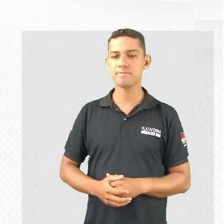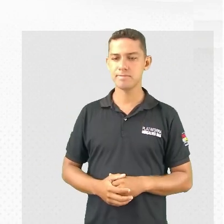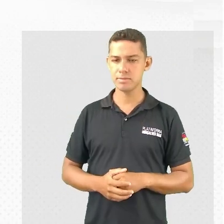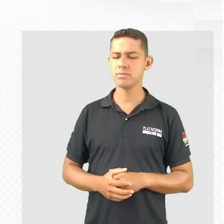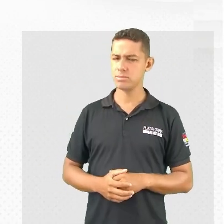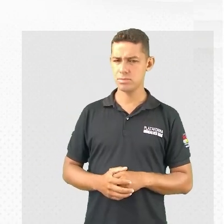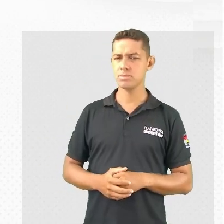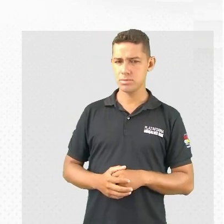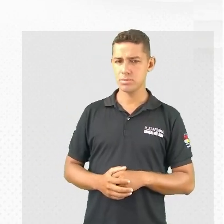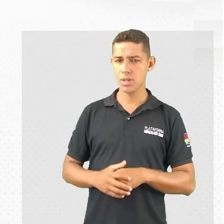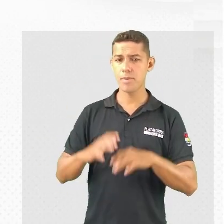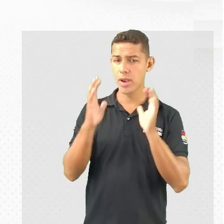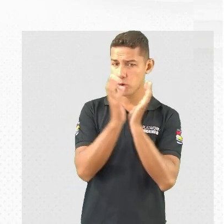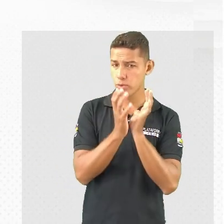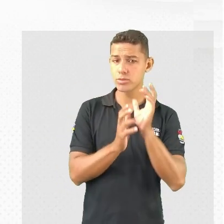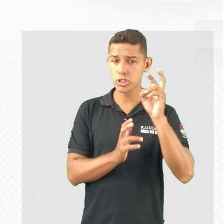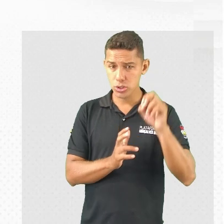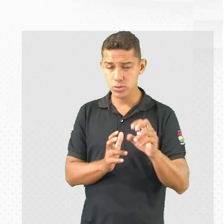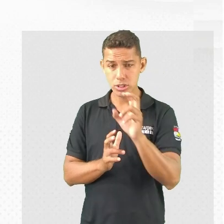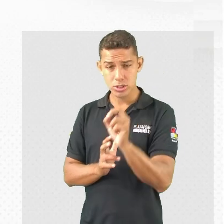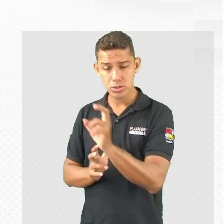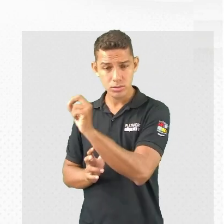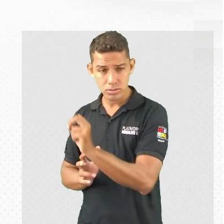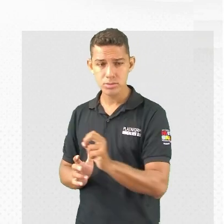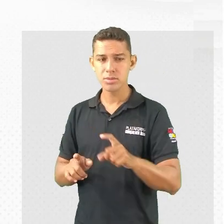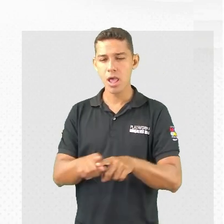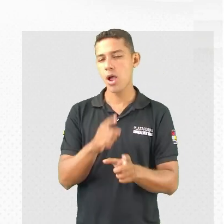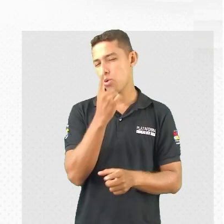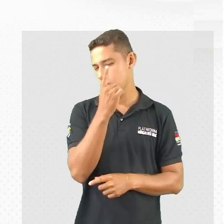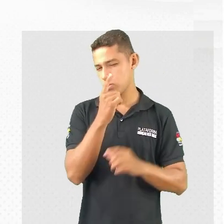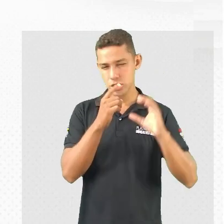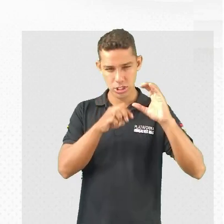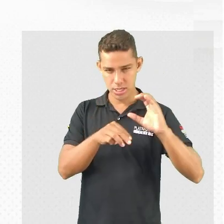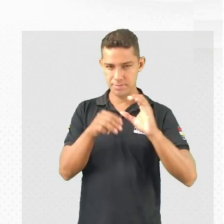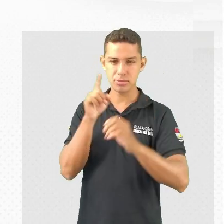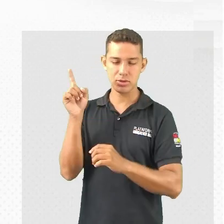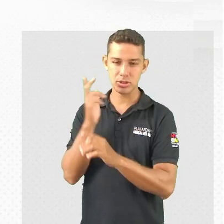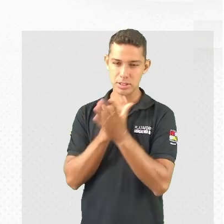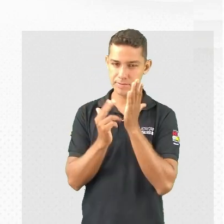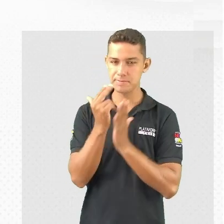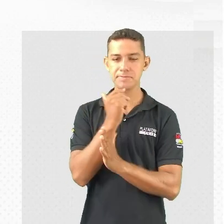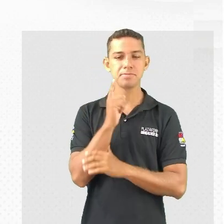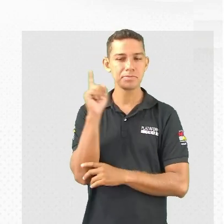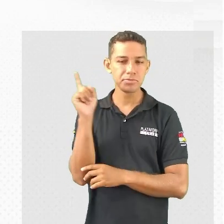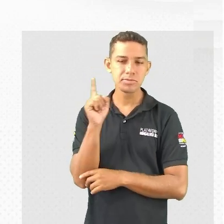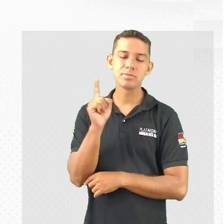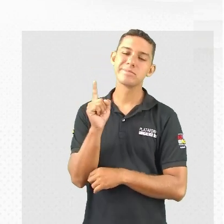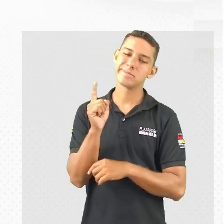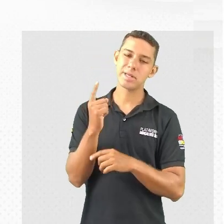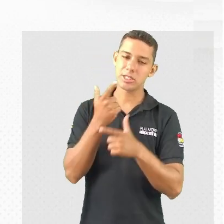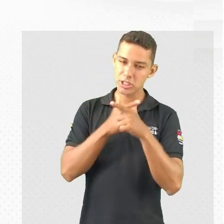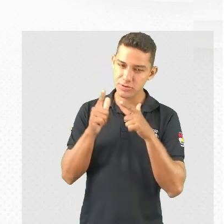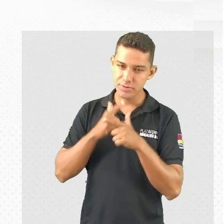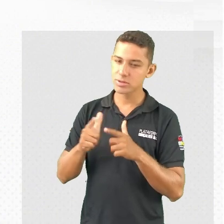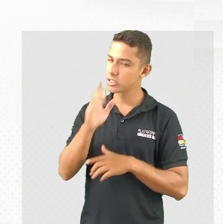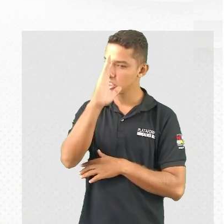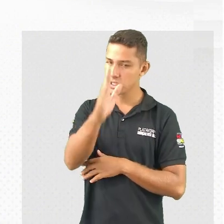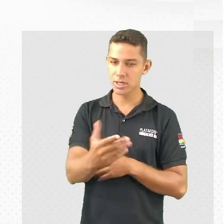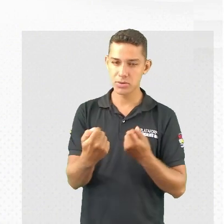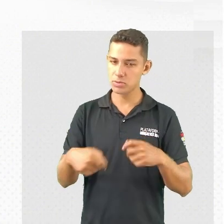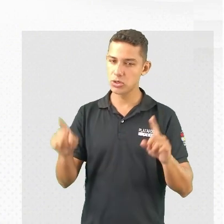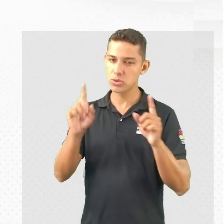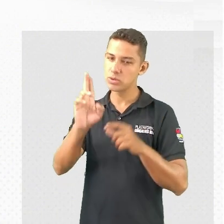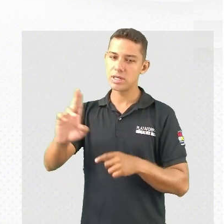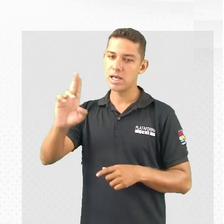cada grupo de 50, ele vale 1 centímetro lá no desenho. Então, você poderia fazer essa divisão direta sem precisar usar a